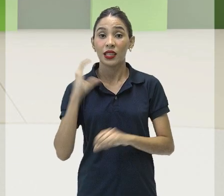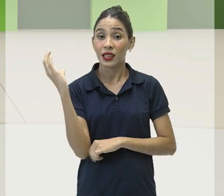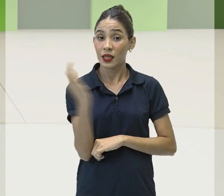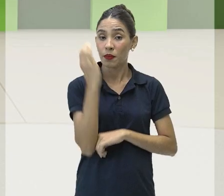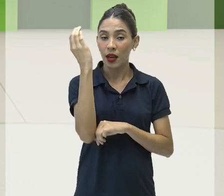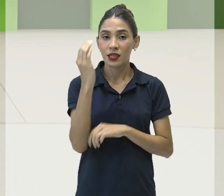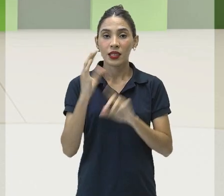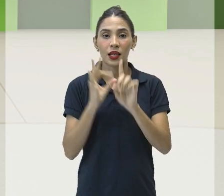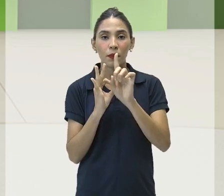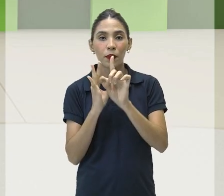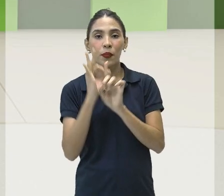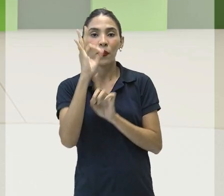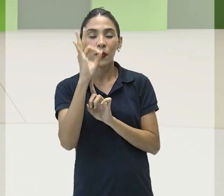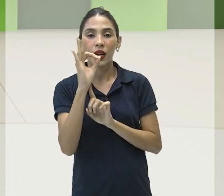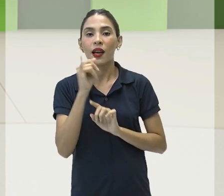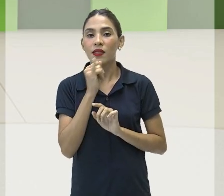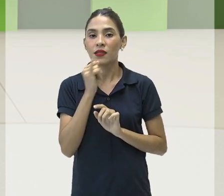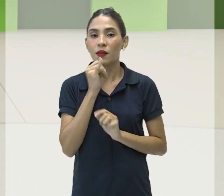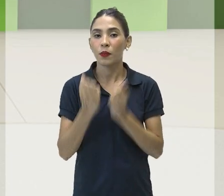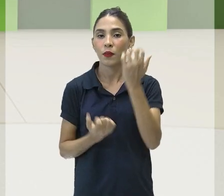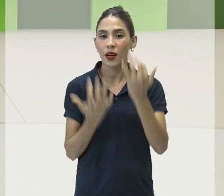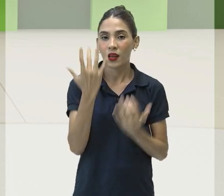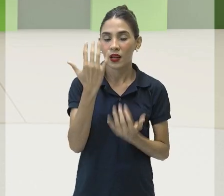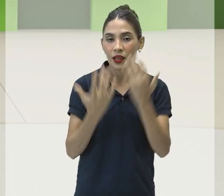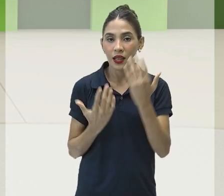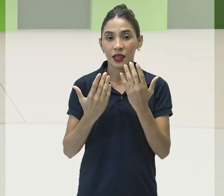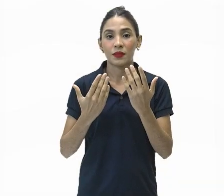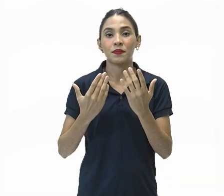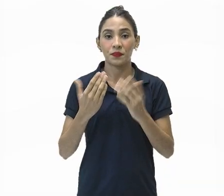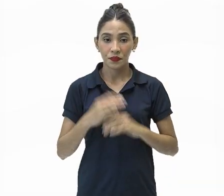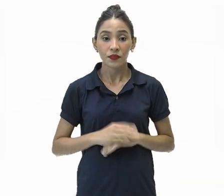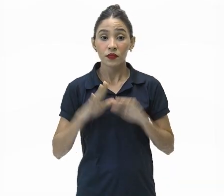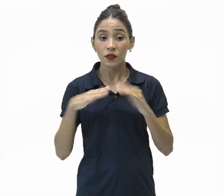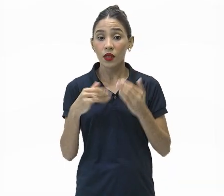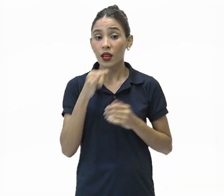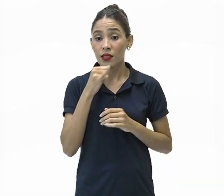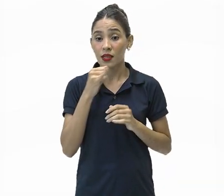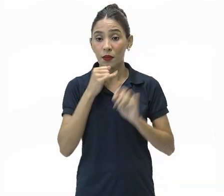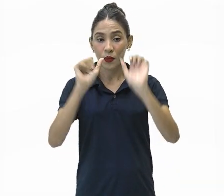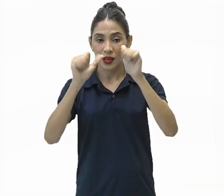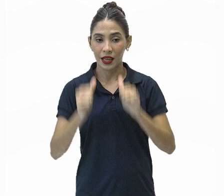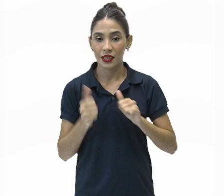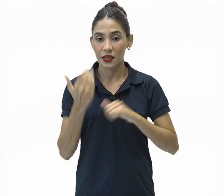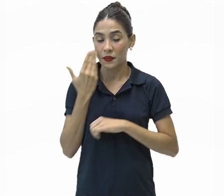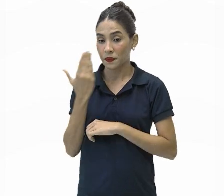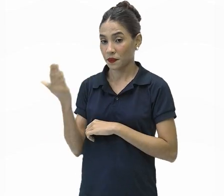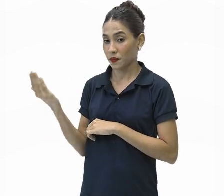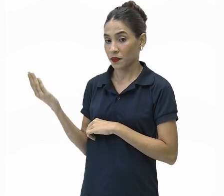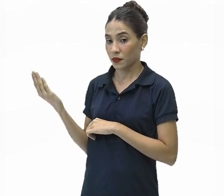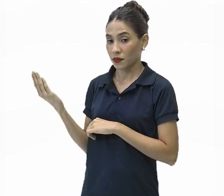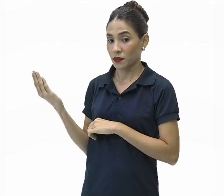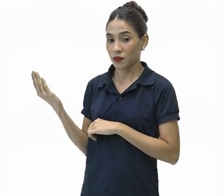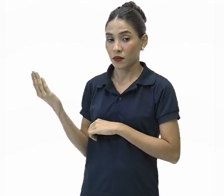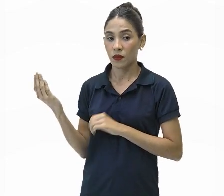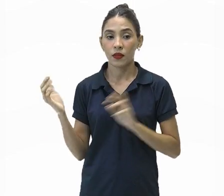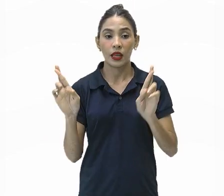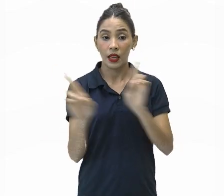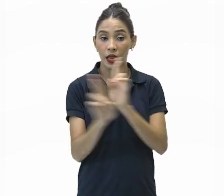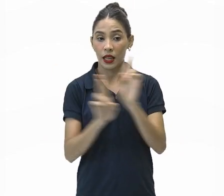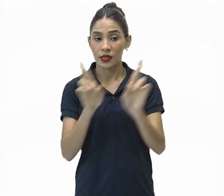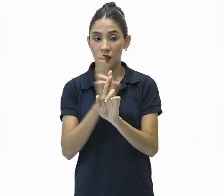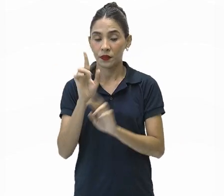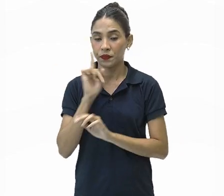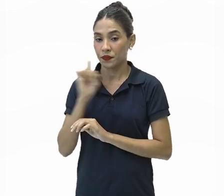ao aumento ali do efeito estufa e o aquecimento global, né? Então, observe aí nesse gráfico uma relação que a